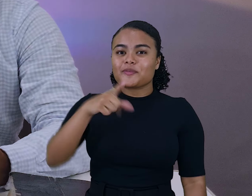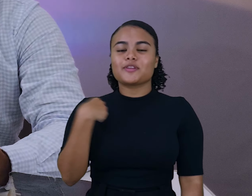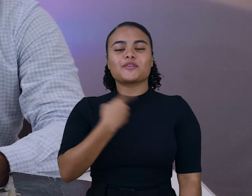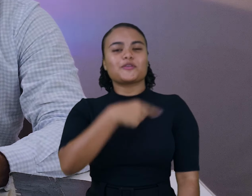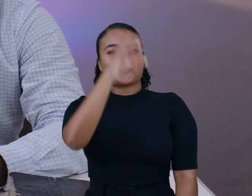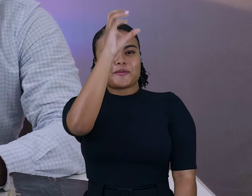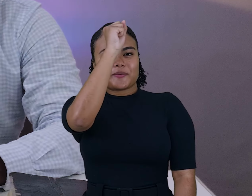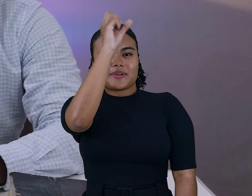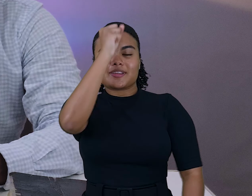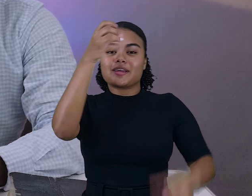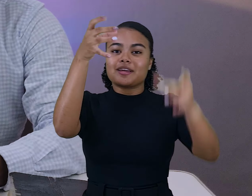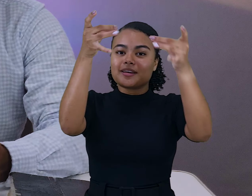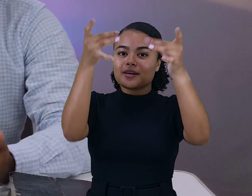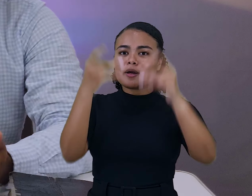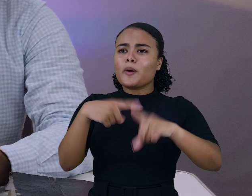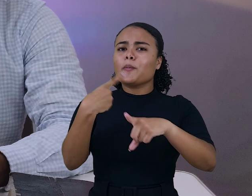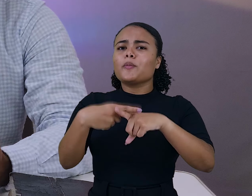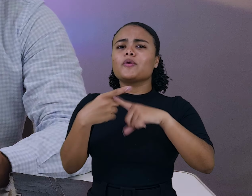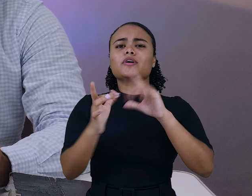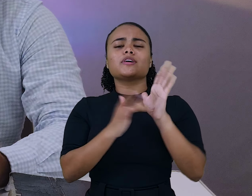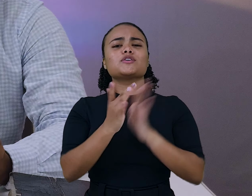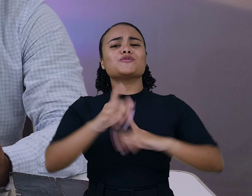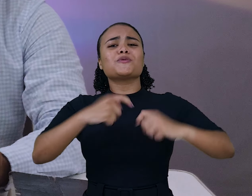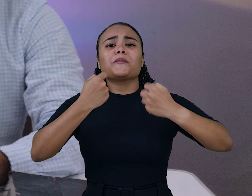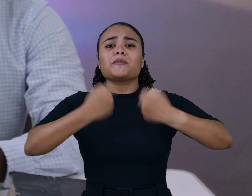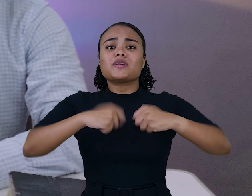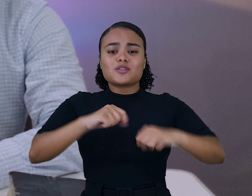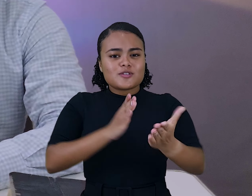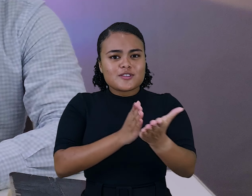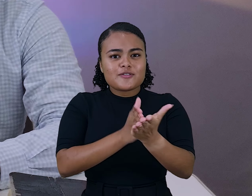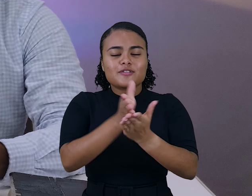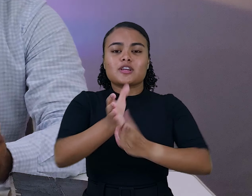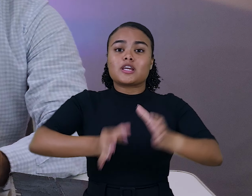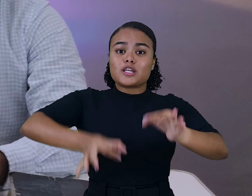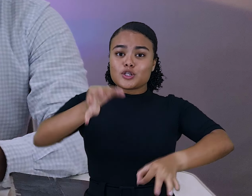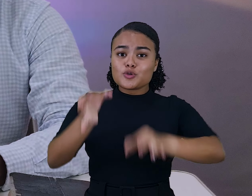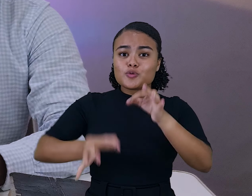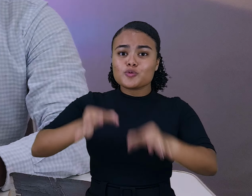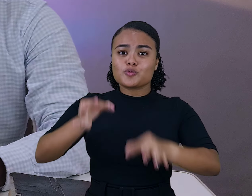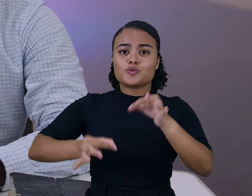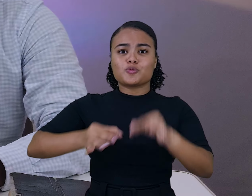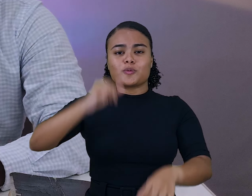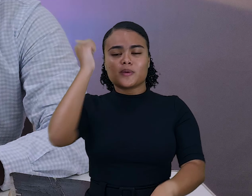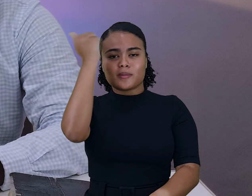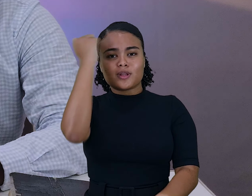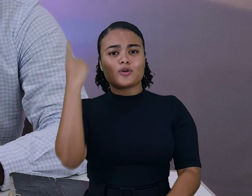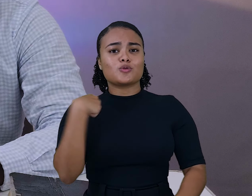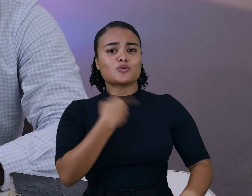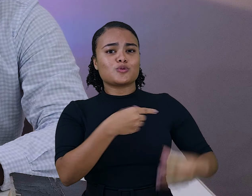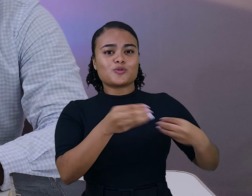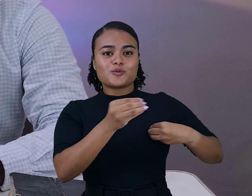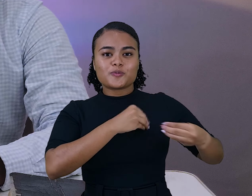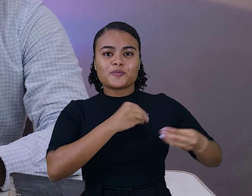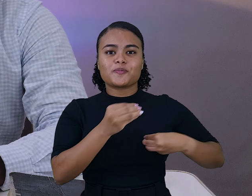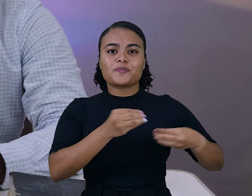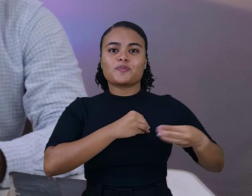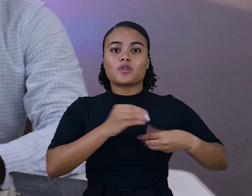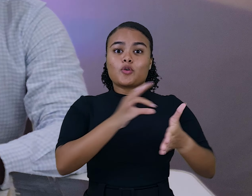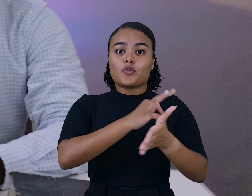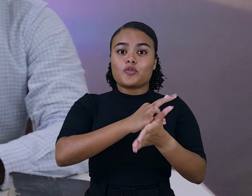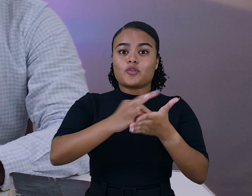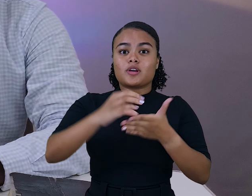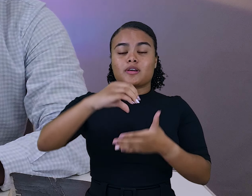nós iremos aprender com mais detalhes o porquê que Jesus precisou ser fiel e justo para perdoar os nossos pecados. O